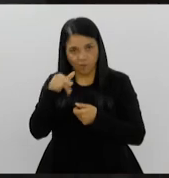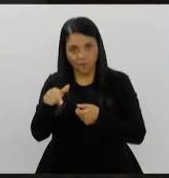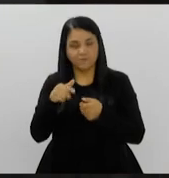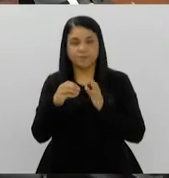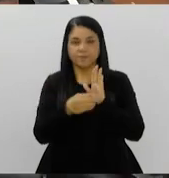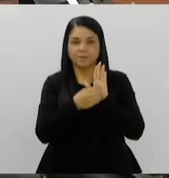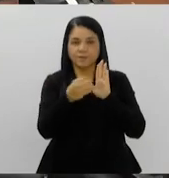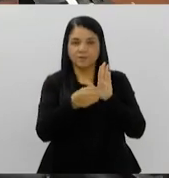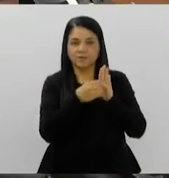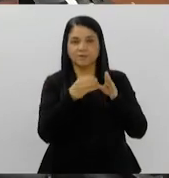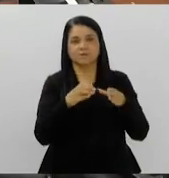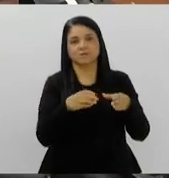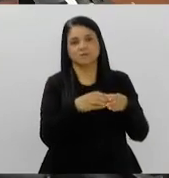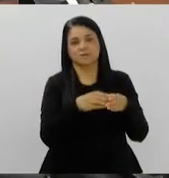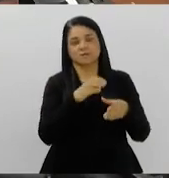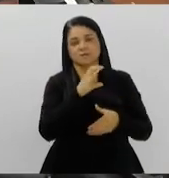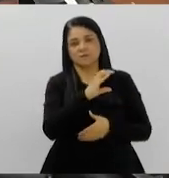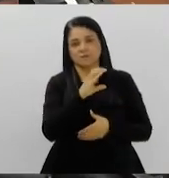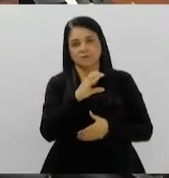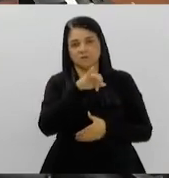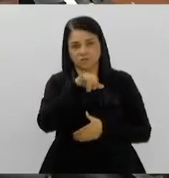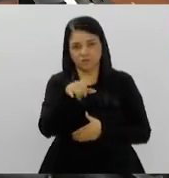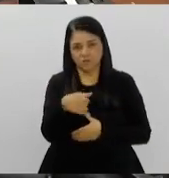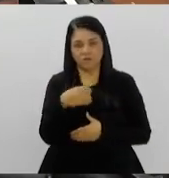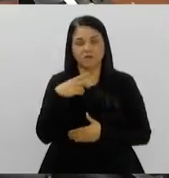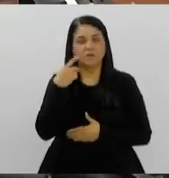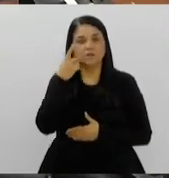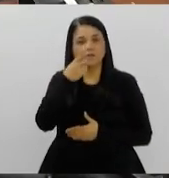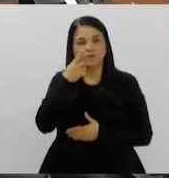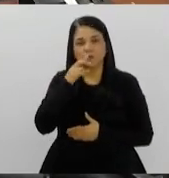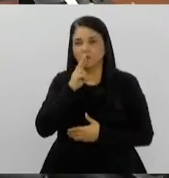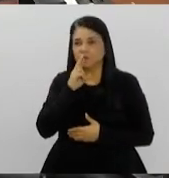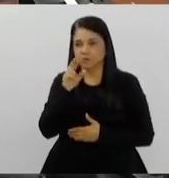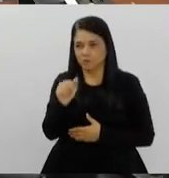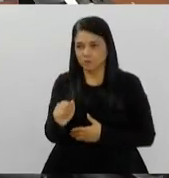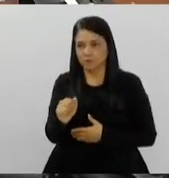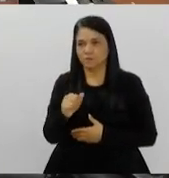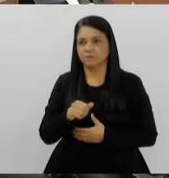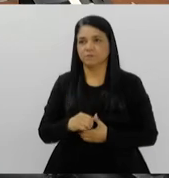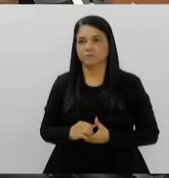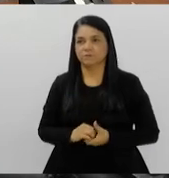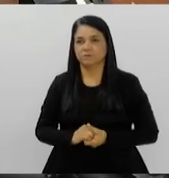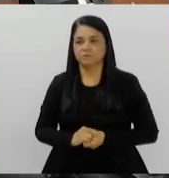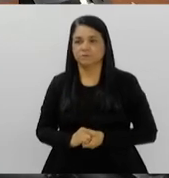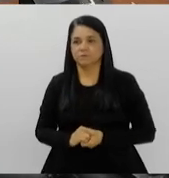pela Comissão de Constituição e Justiça, deputado Rodrigo Amorim.